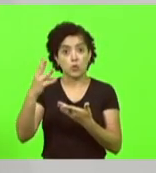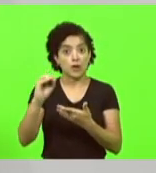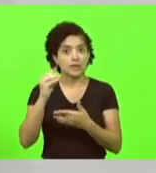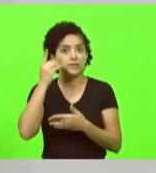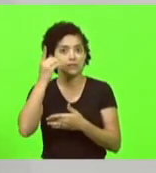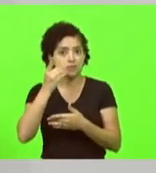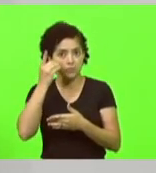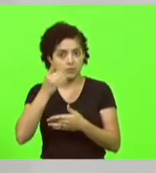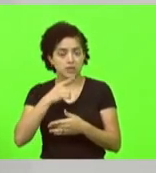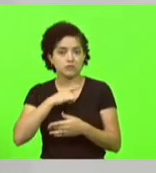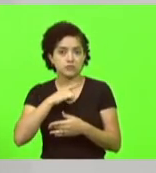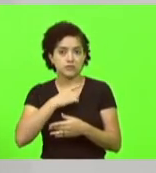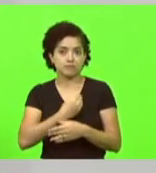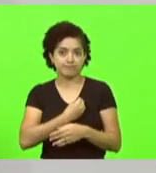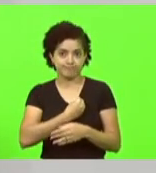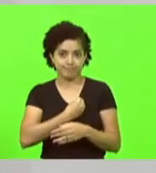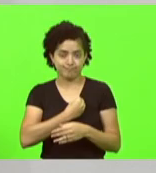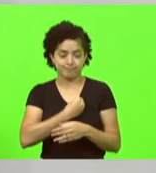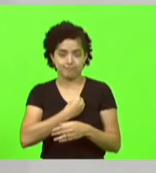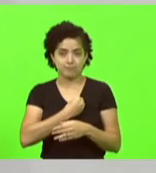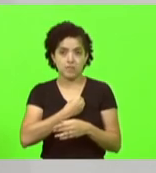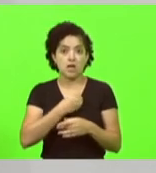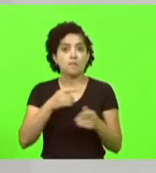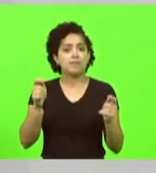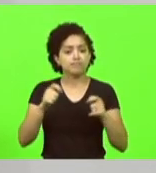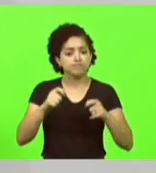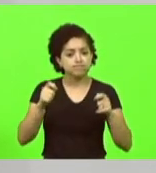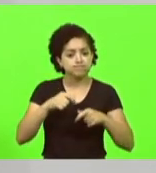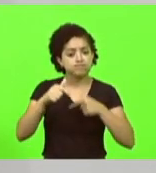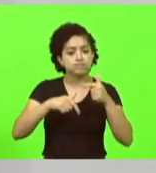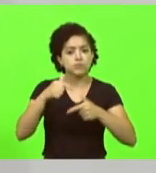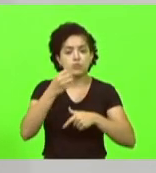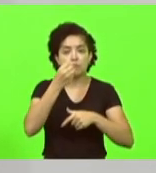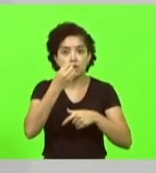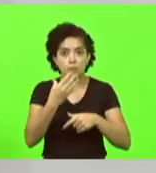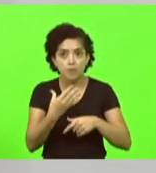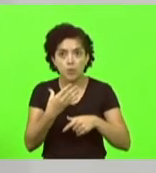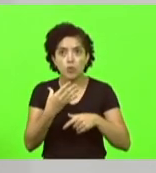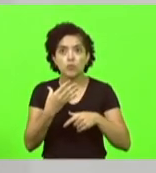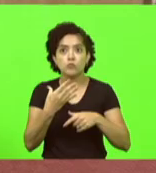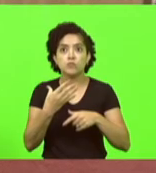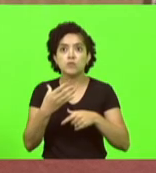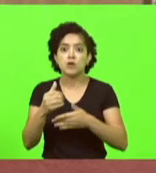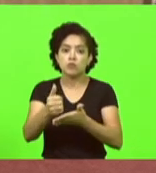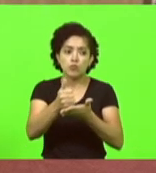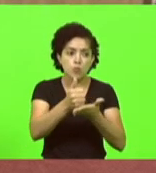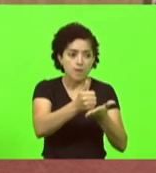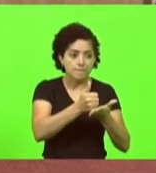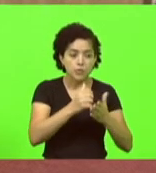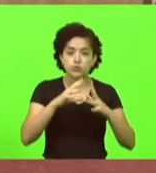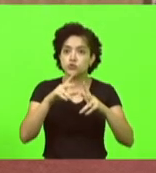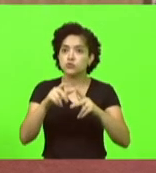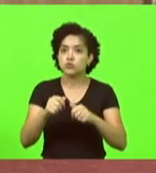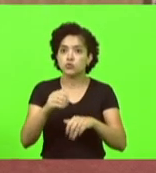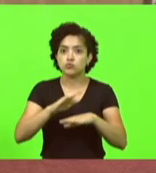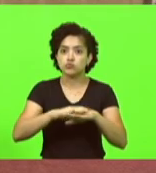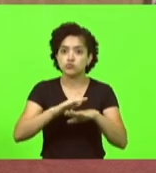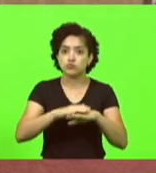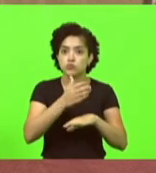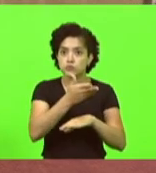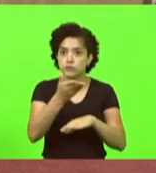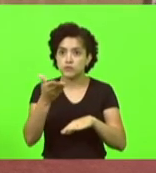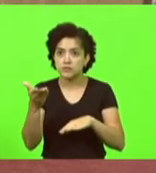deputados, mas só conseguimos fazer um bom trabalho quando nós contamos com o trabalho de todos, desde aquele mais